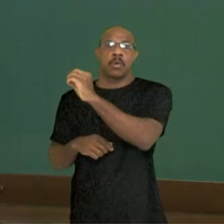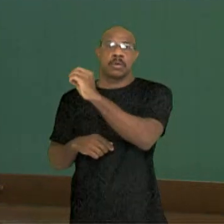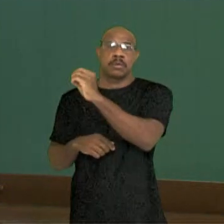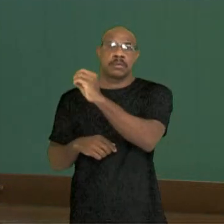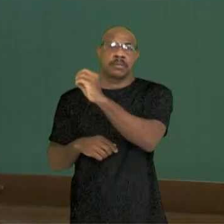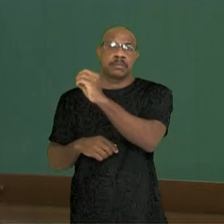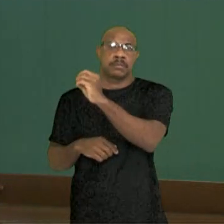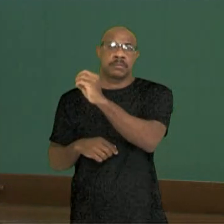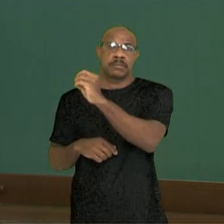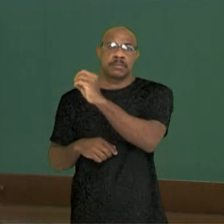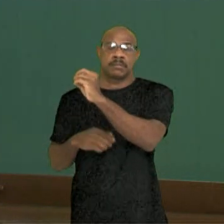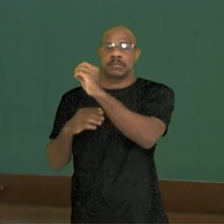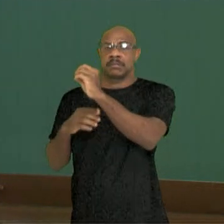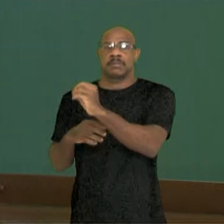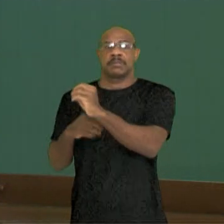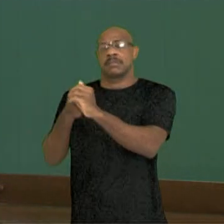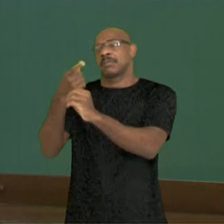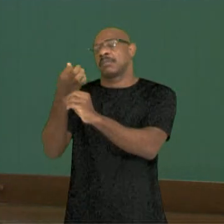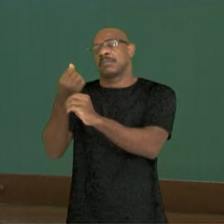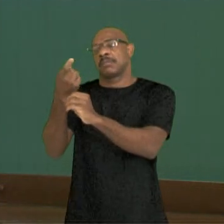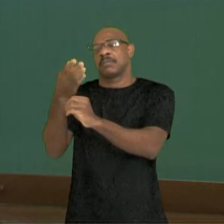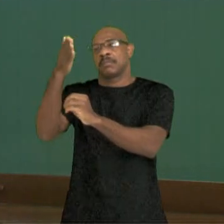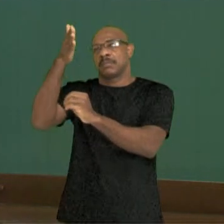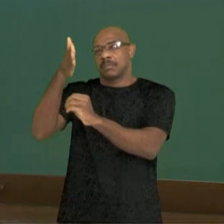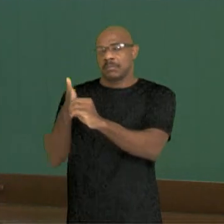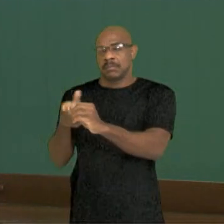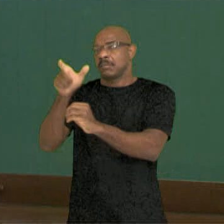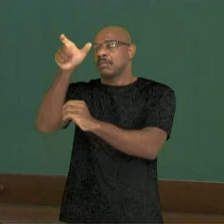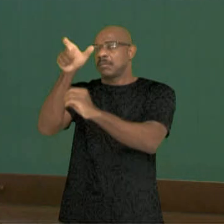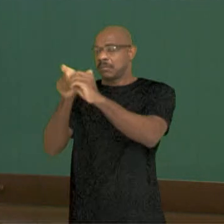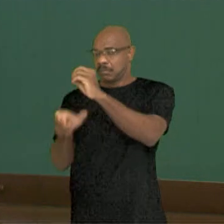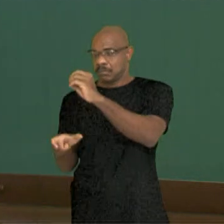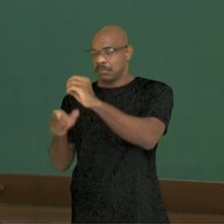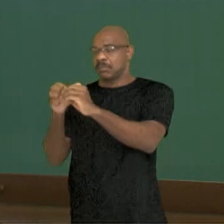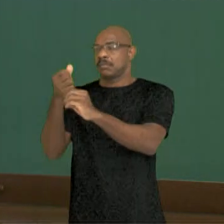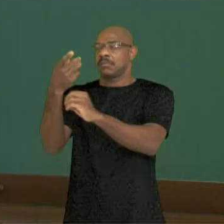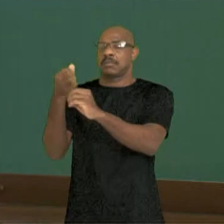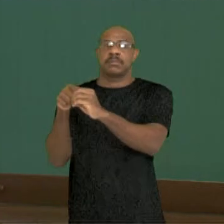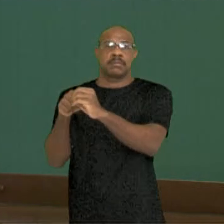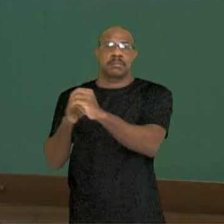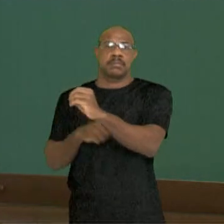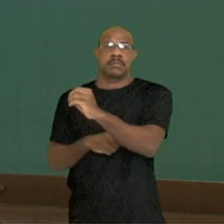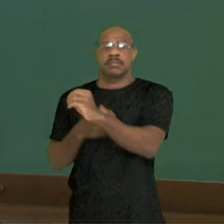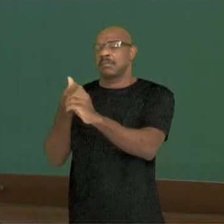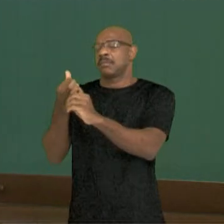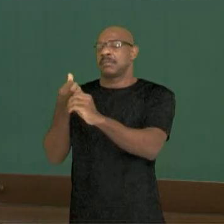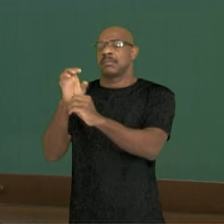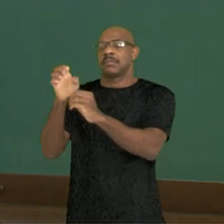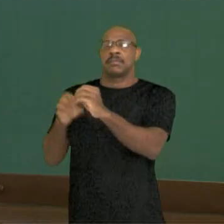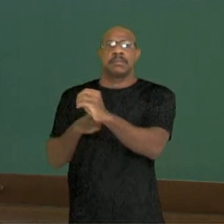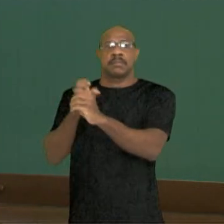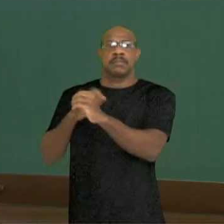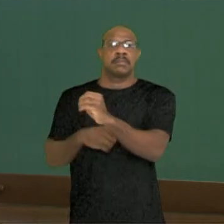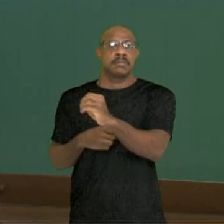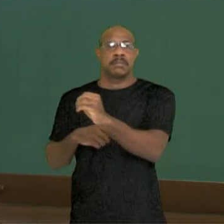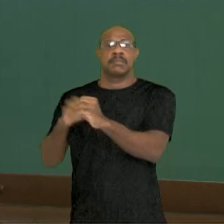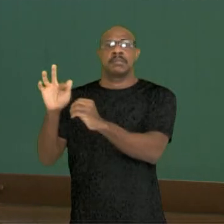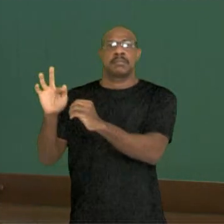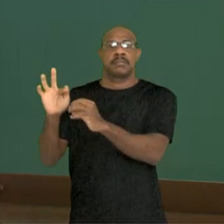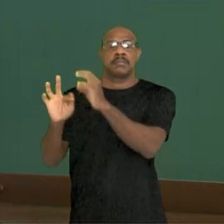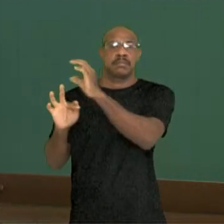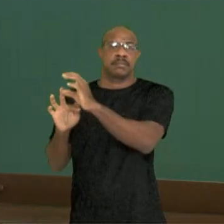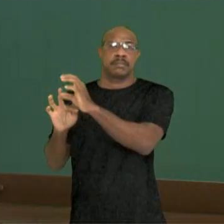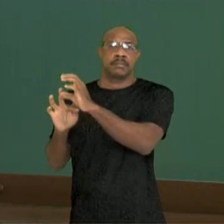ou coluna 16, ou grupo 6A, 6 elétrons. O do flúor,